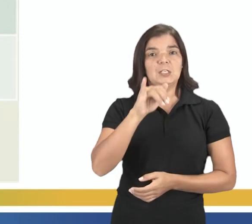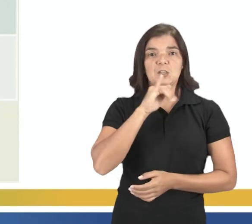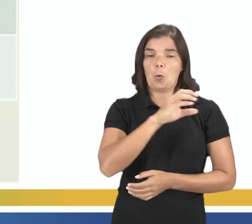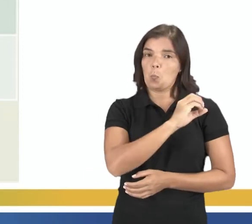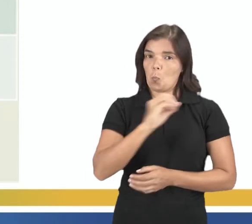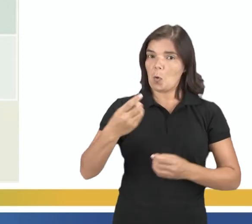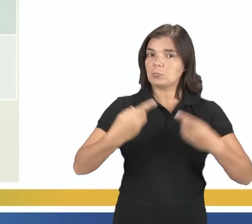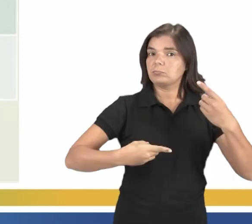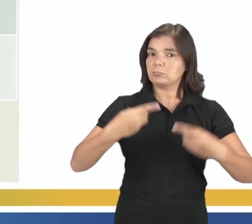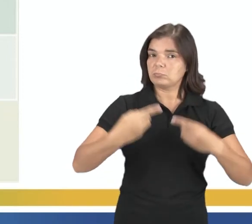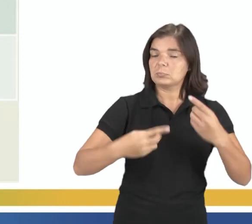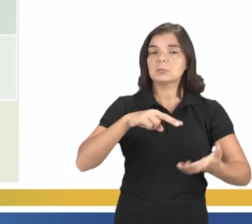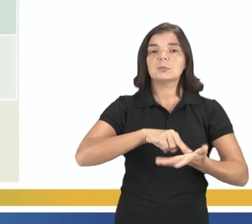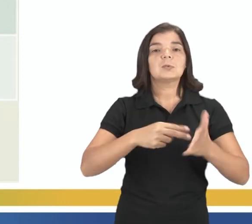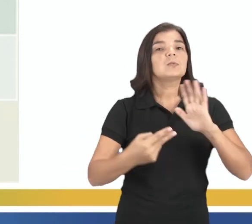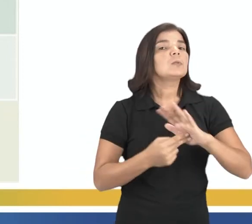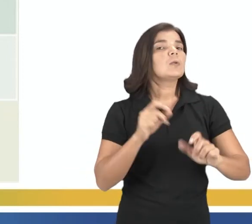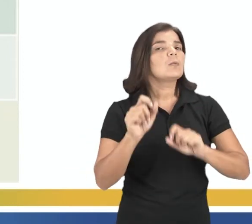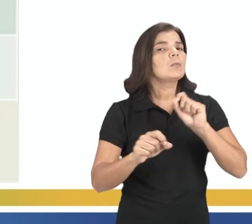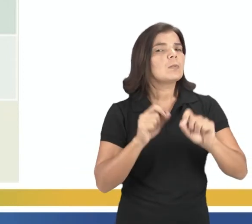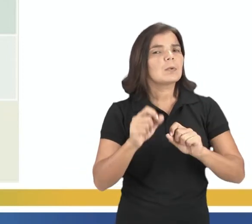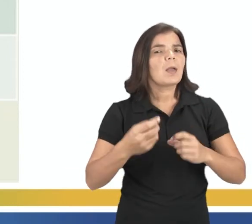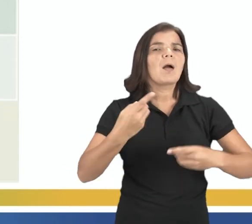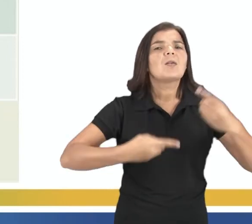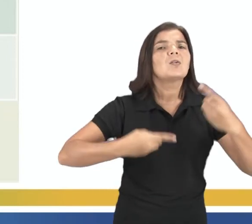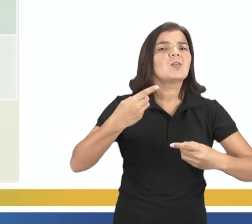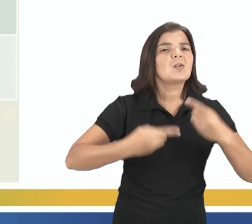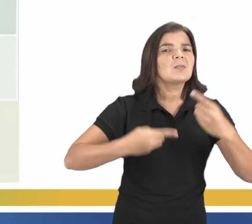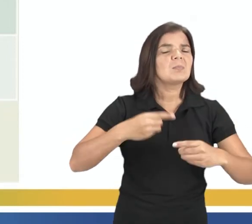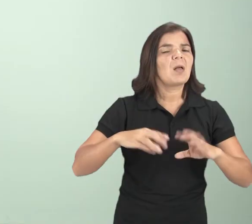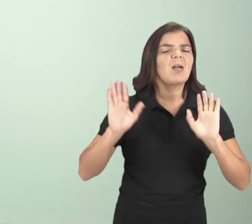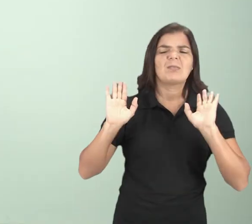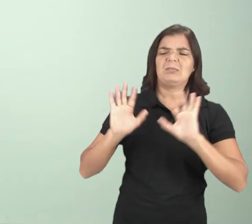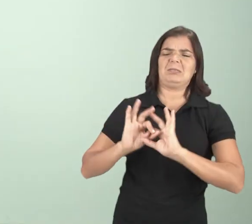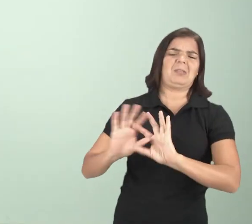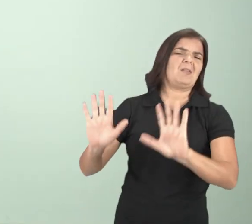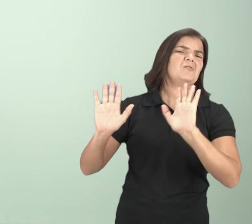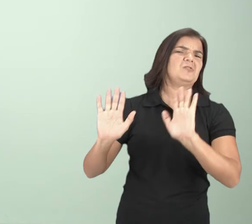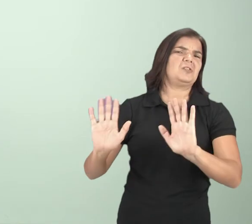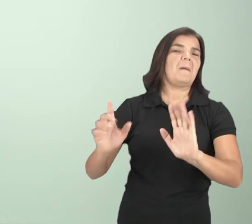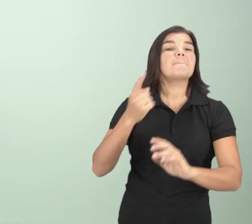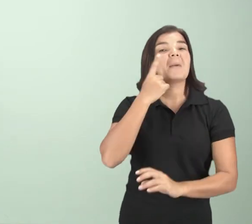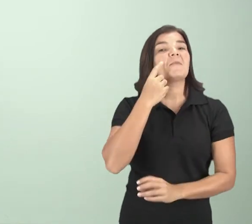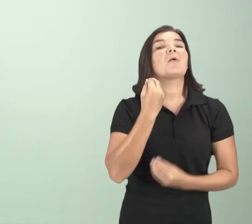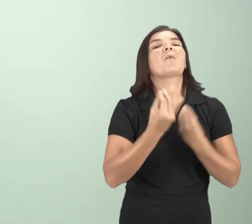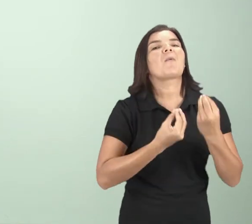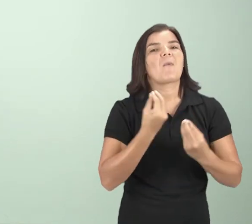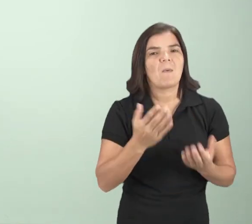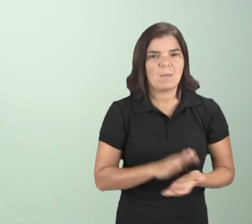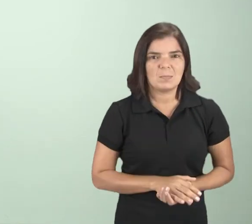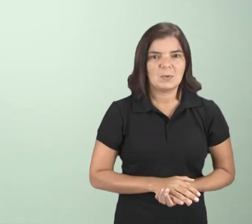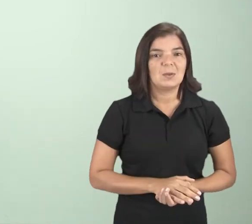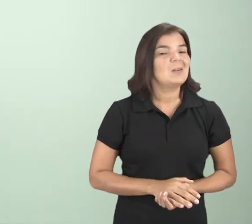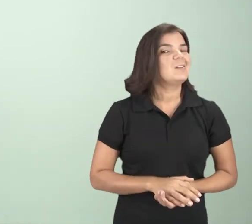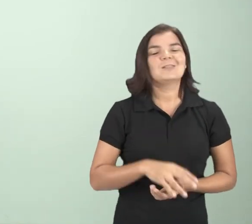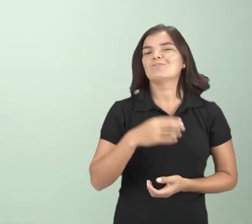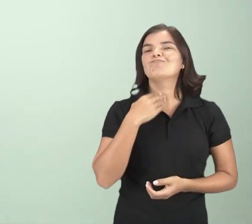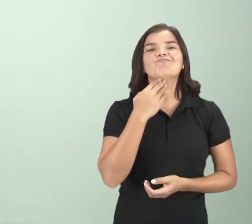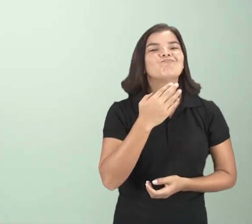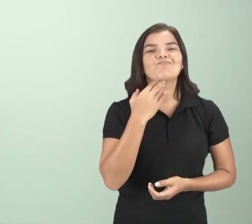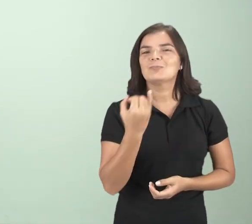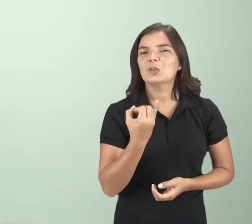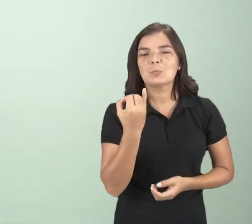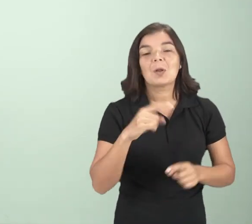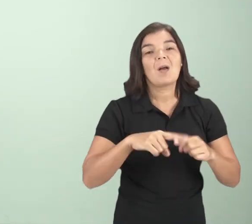neutro politicamente, você está exercendo aquela política do deixa como tá para ver como fica. Isso não é importante.